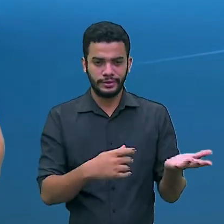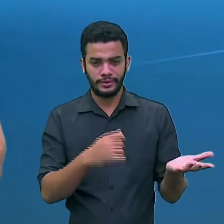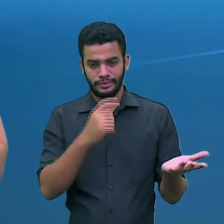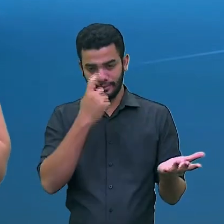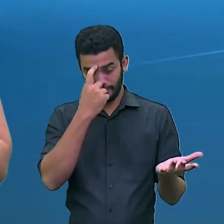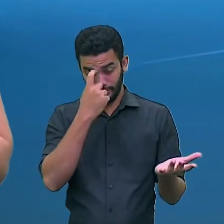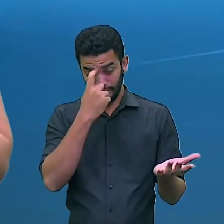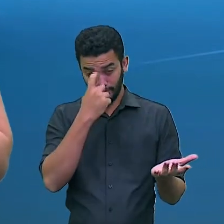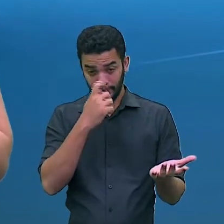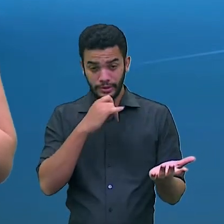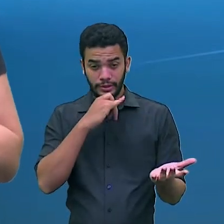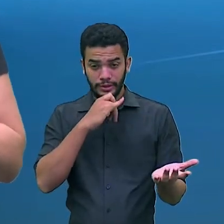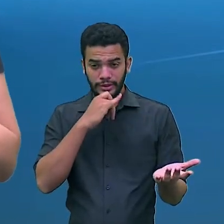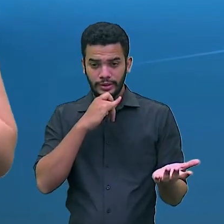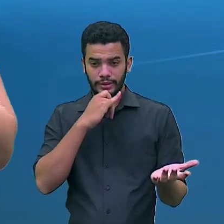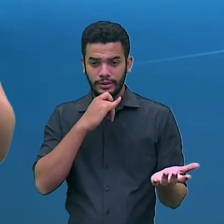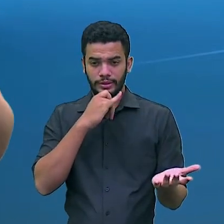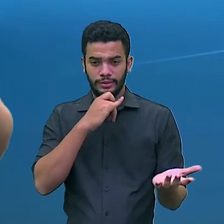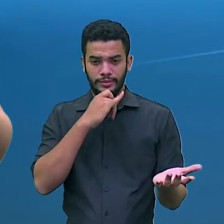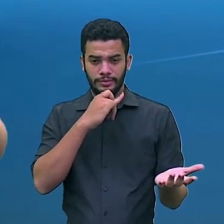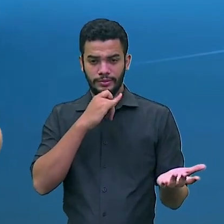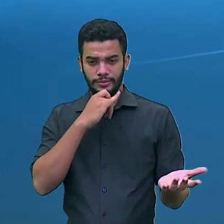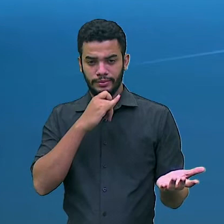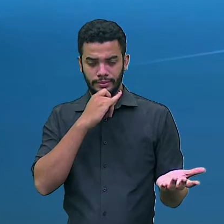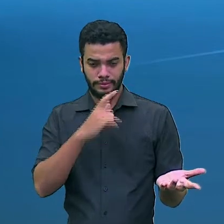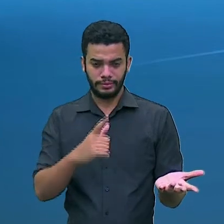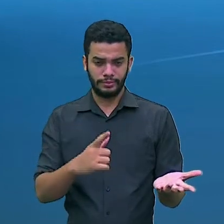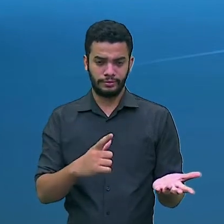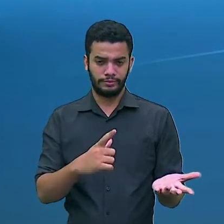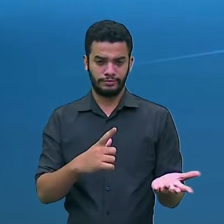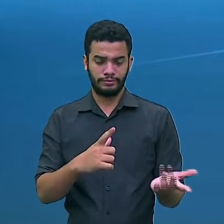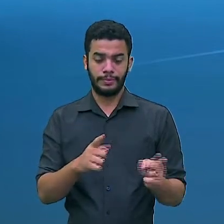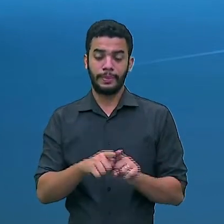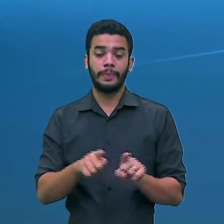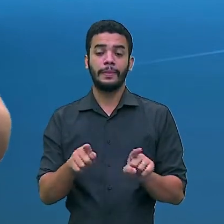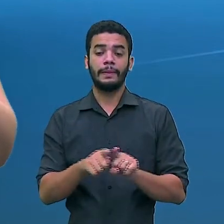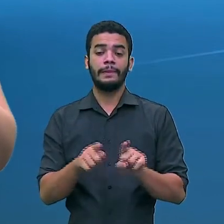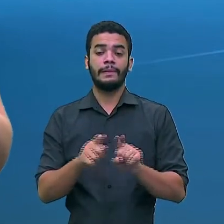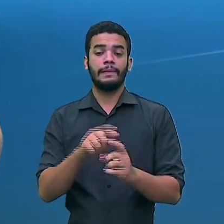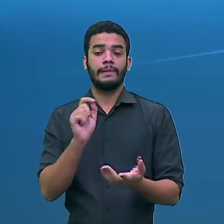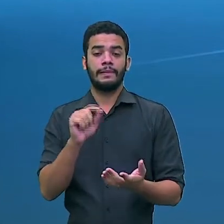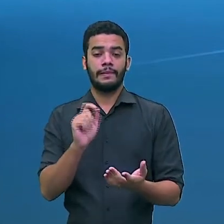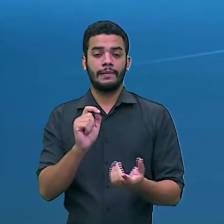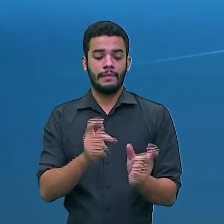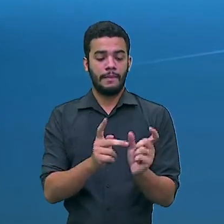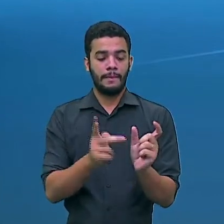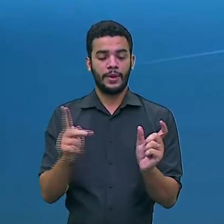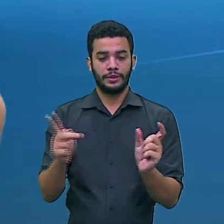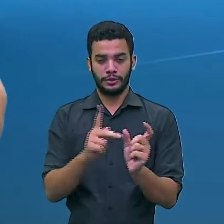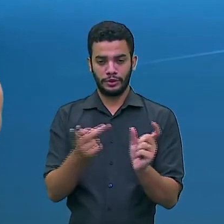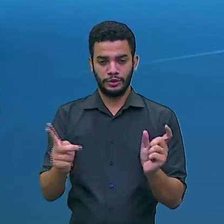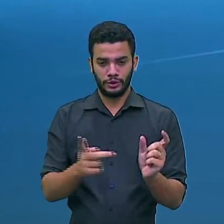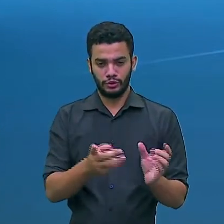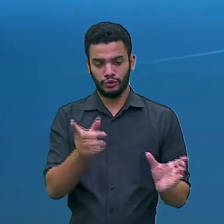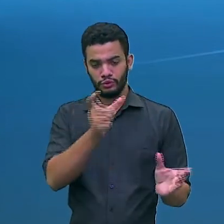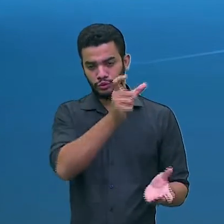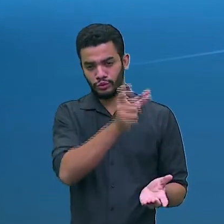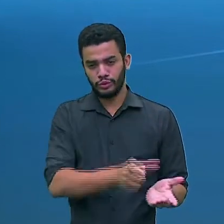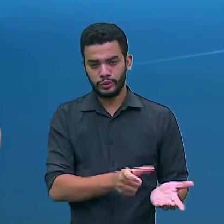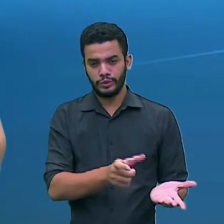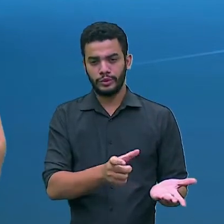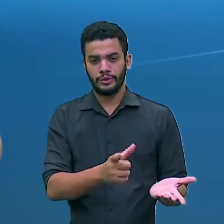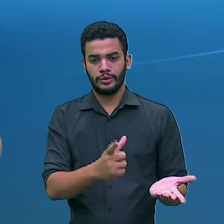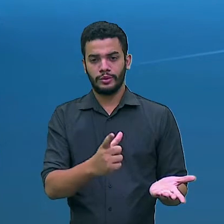da oração. Isso. E a terceira característica, que o predicativo aí do sujeito ele vai se encontrar dentro